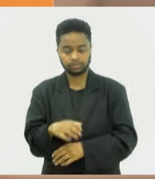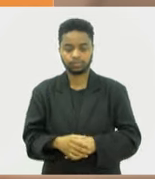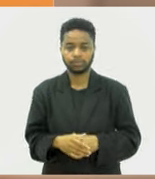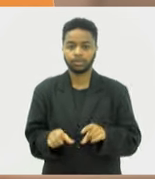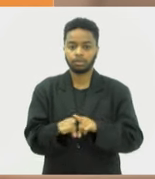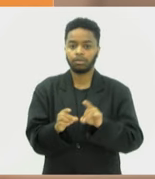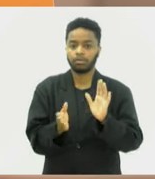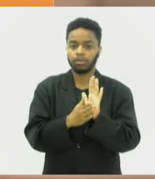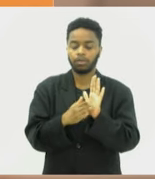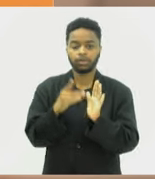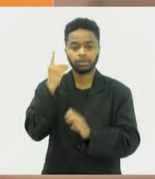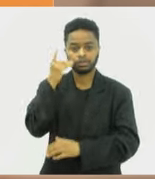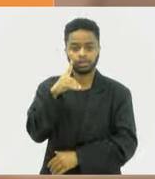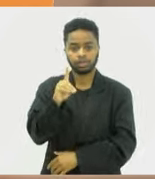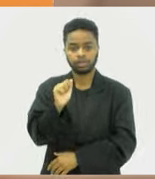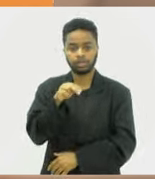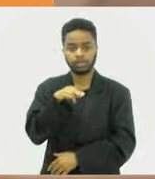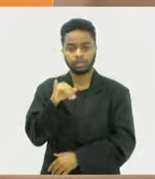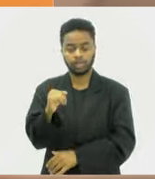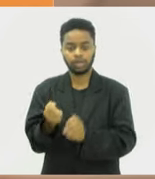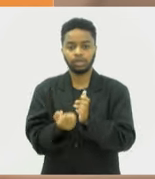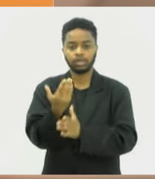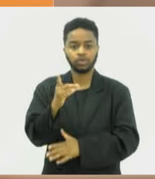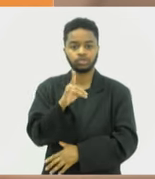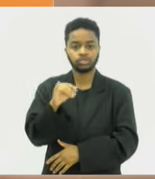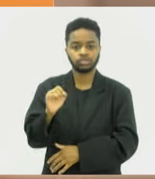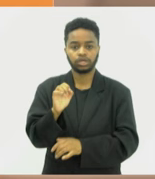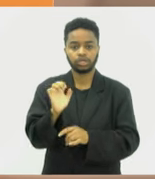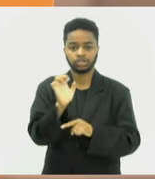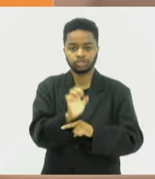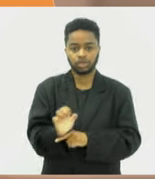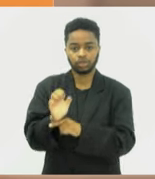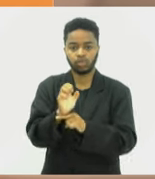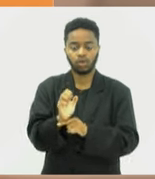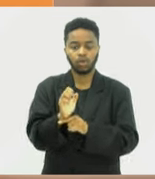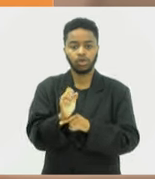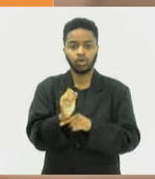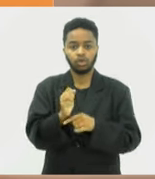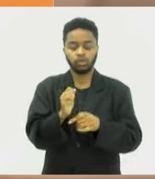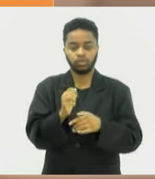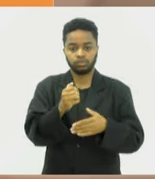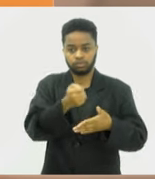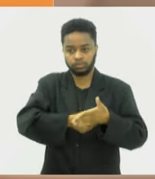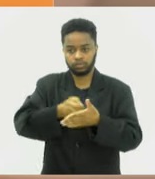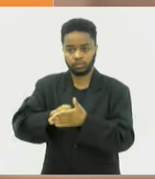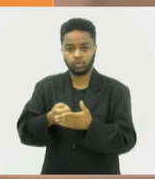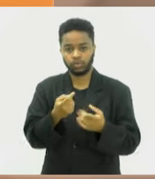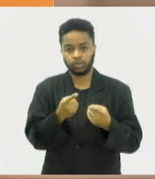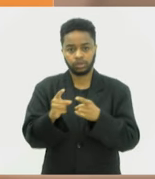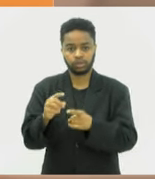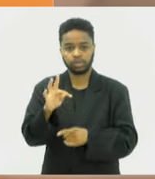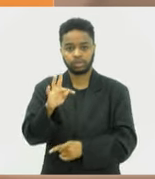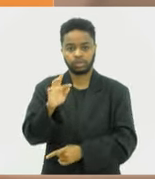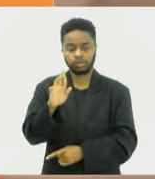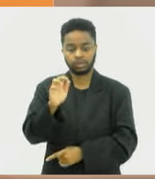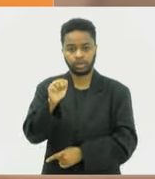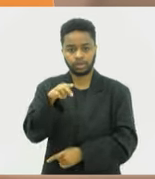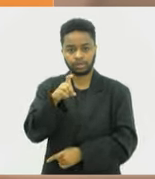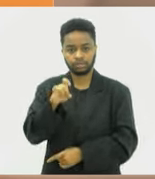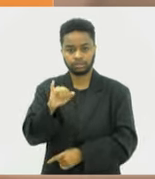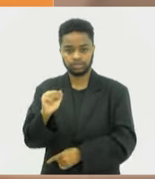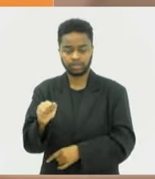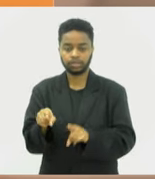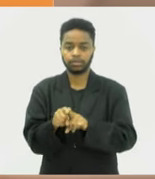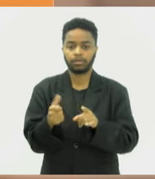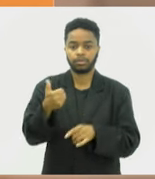da deputada Dani Monteiro, que cria o Dia Estadual da Luta contra a Ataxia. Será votada em primeira discussão